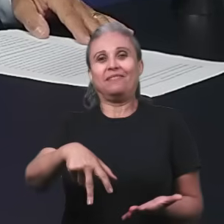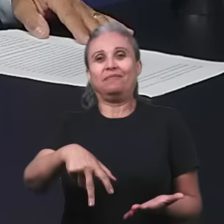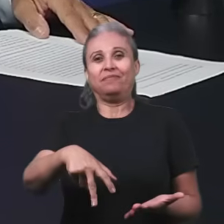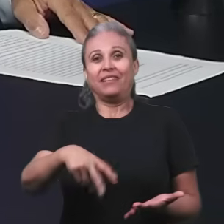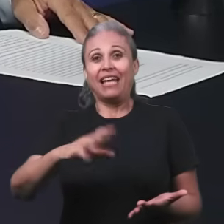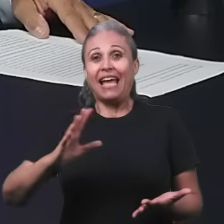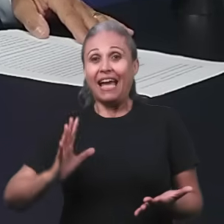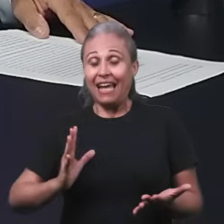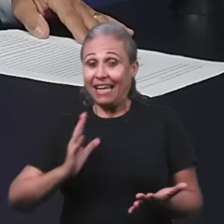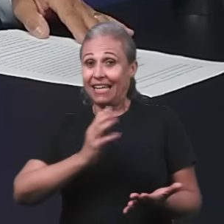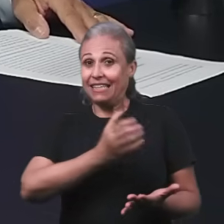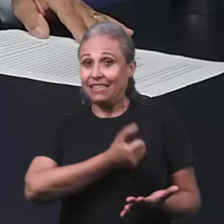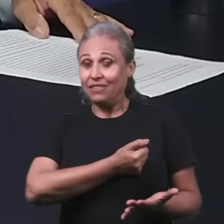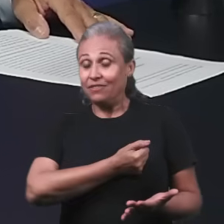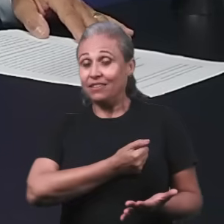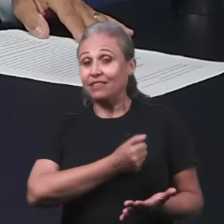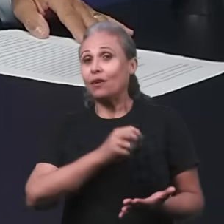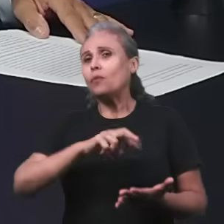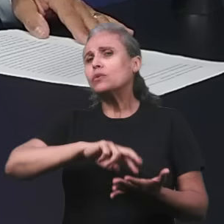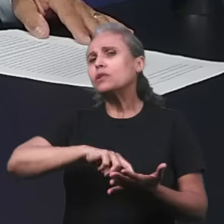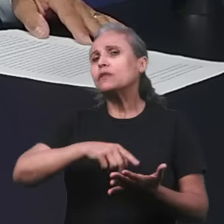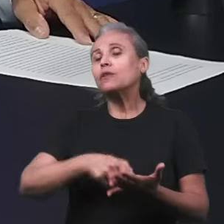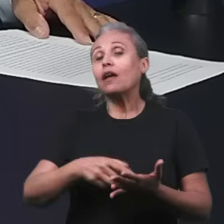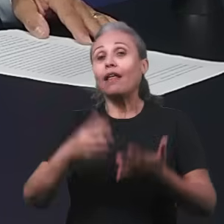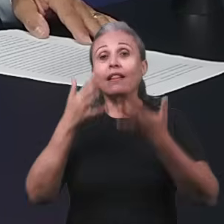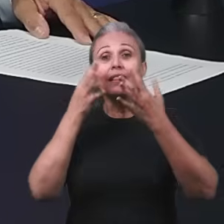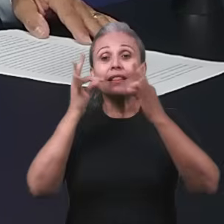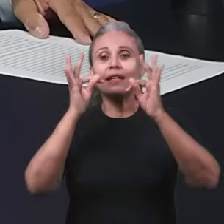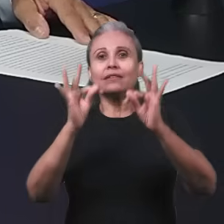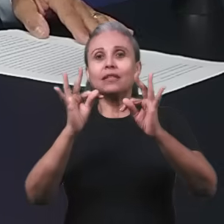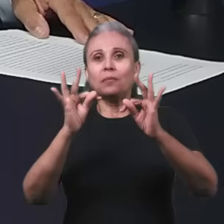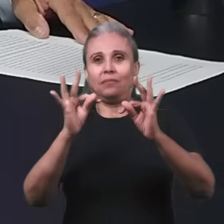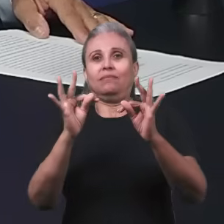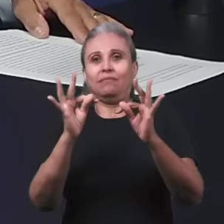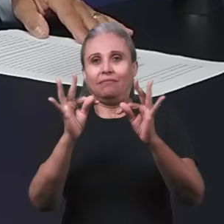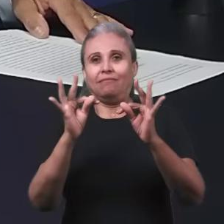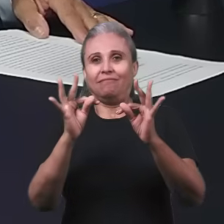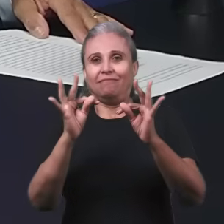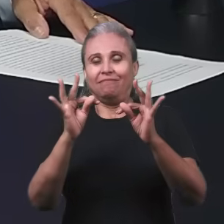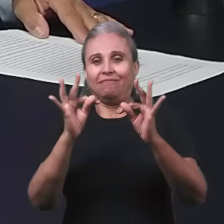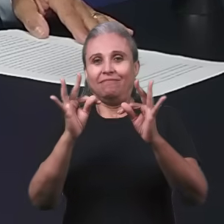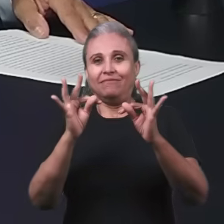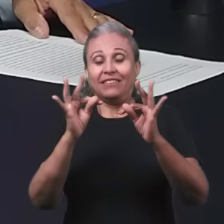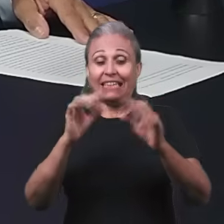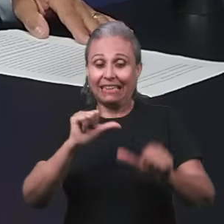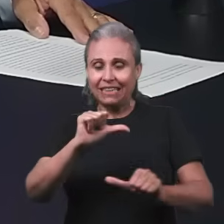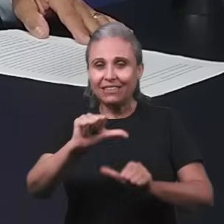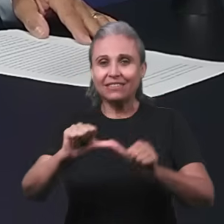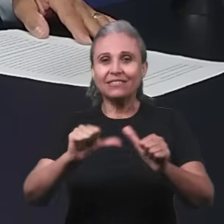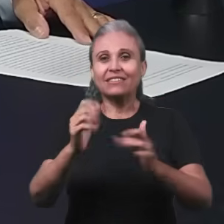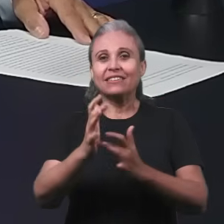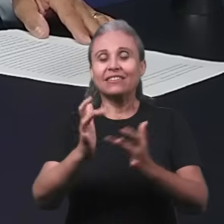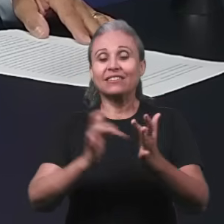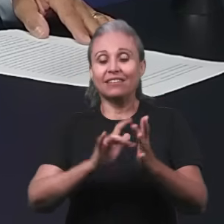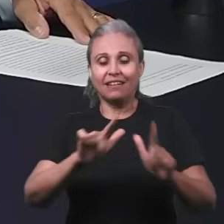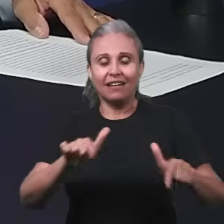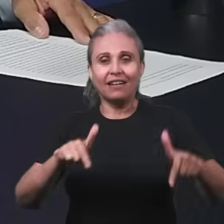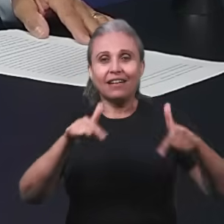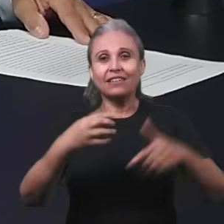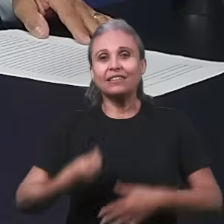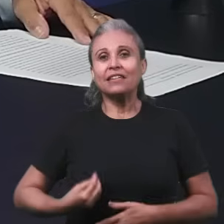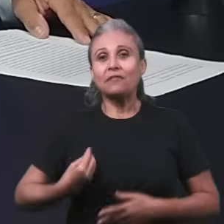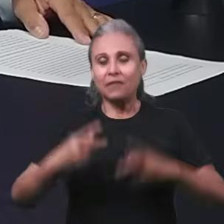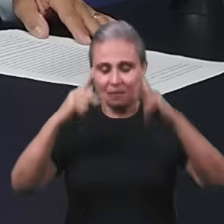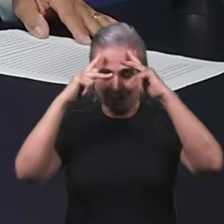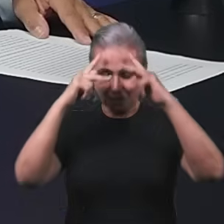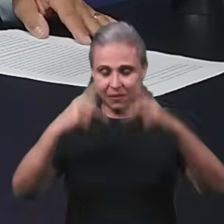salvação é um testemunho público Glória a Deus. da transformação que Jesus faz na vida do homem. É